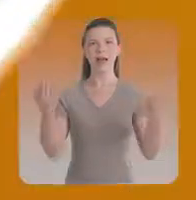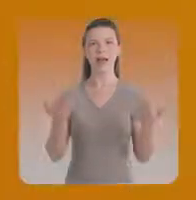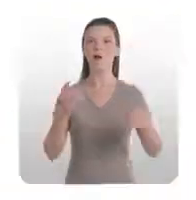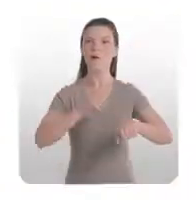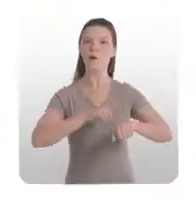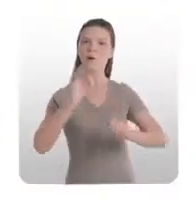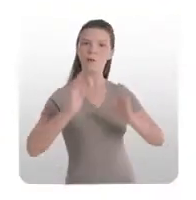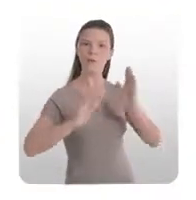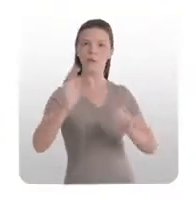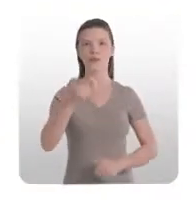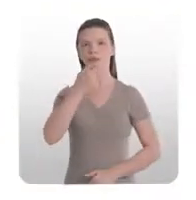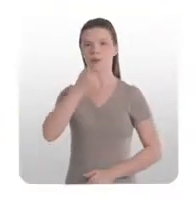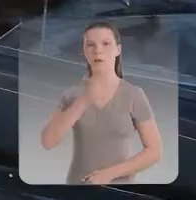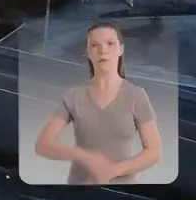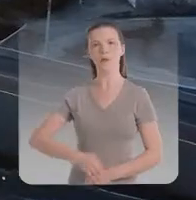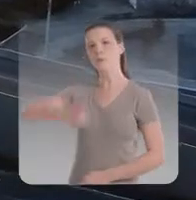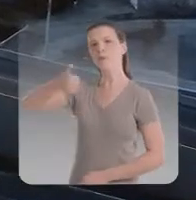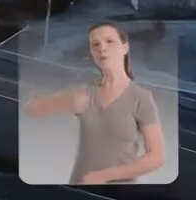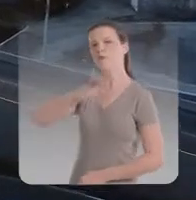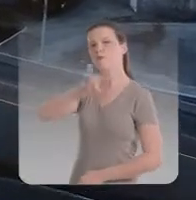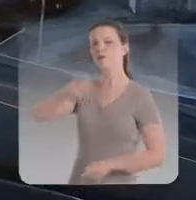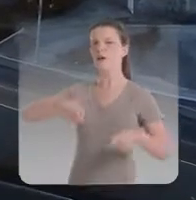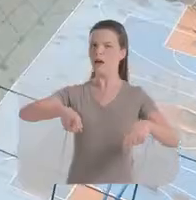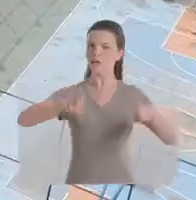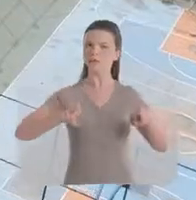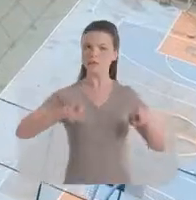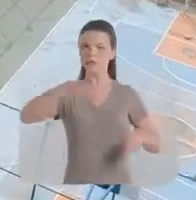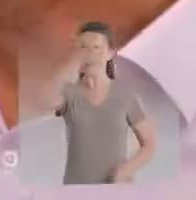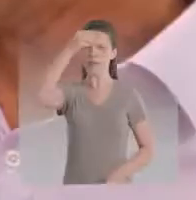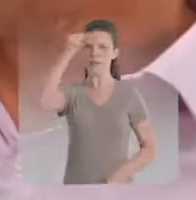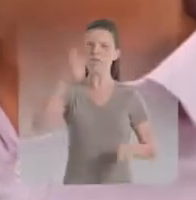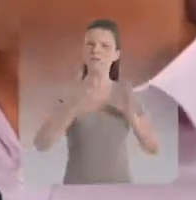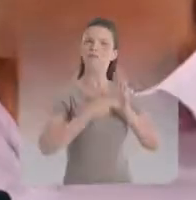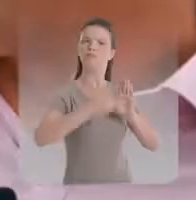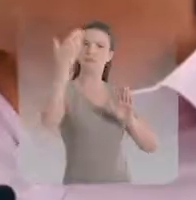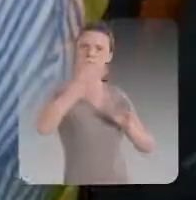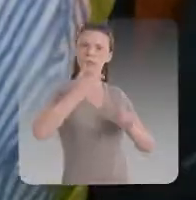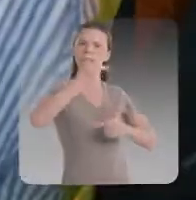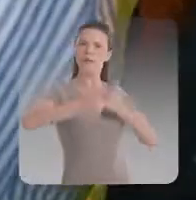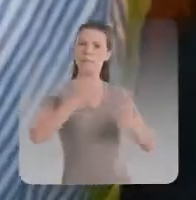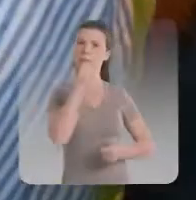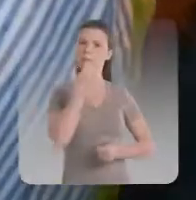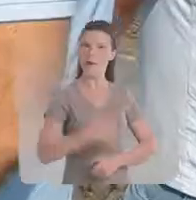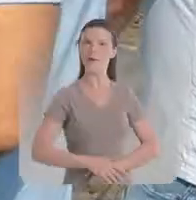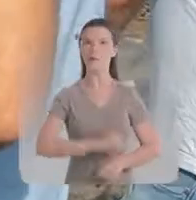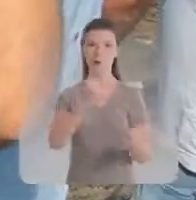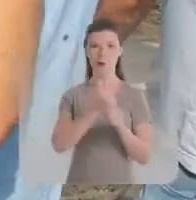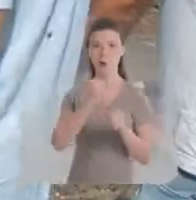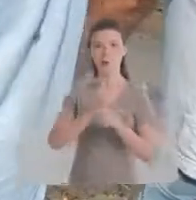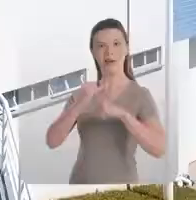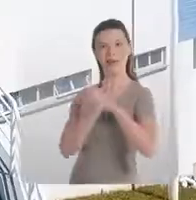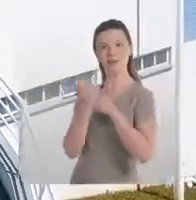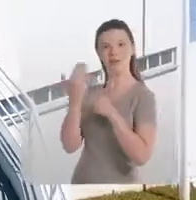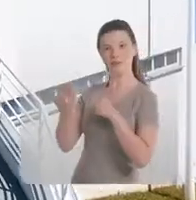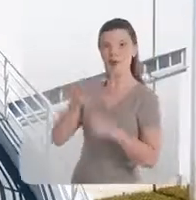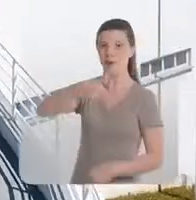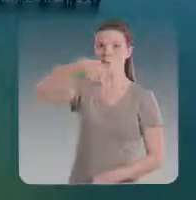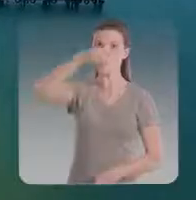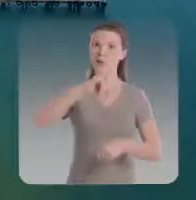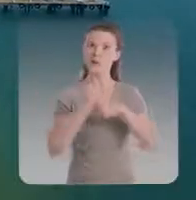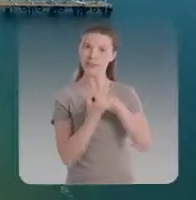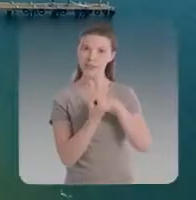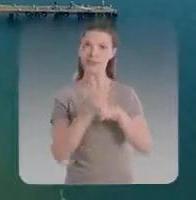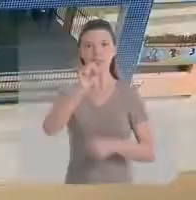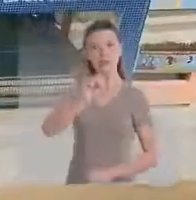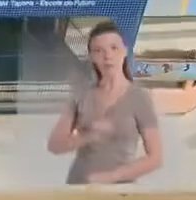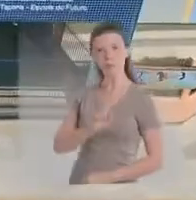Agora é o programa do Jean. Desde o primeiro dia, o Jean mostrou que é um prefeito bom de serviço. É obra no continente,